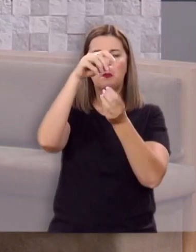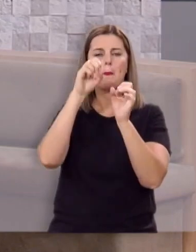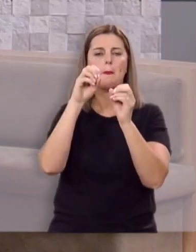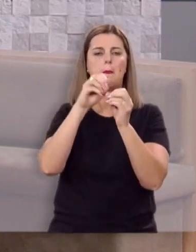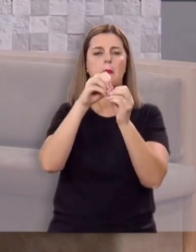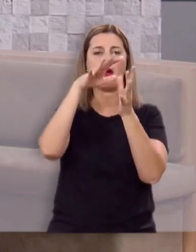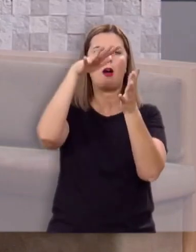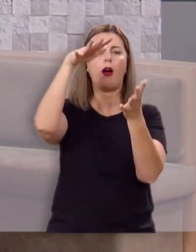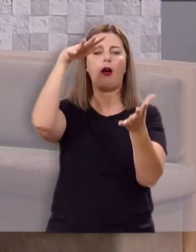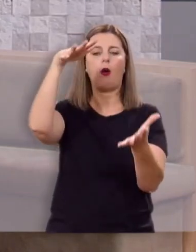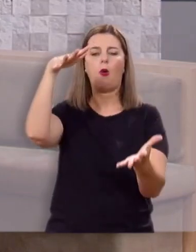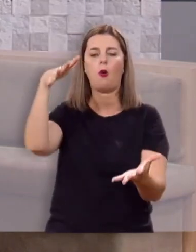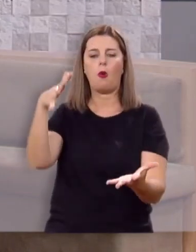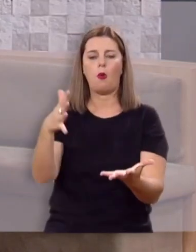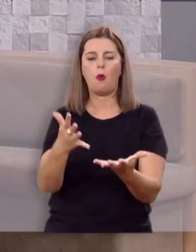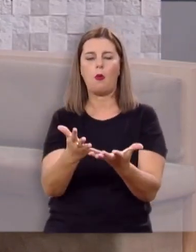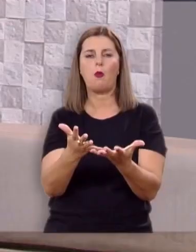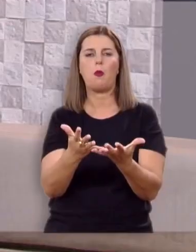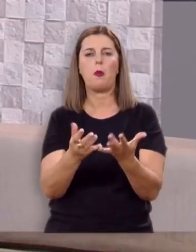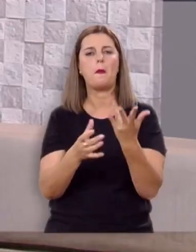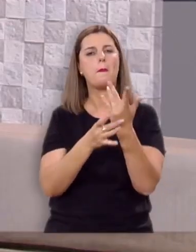o Verbo de Deus.